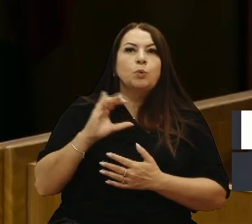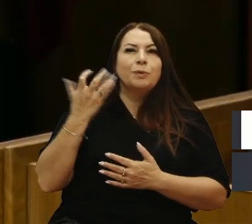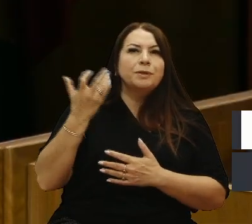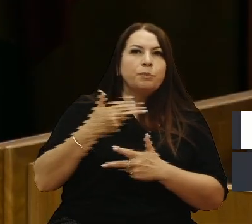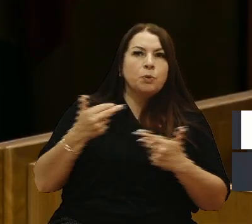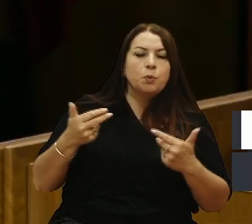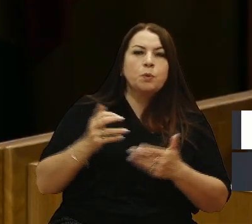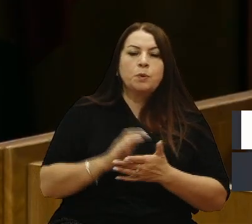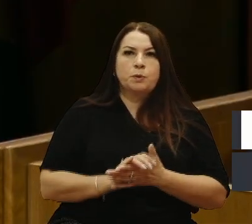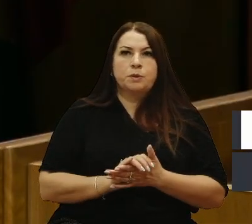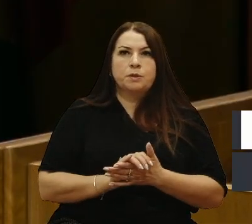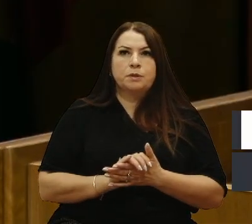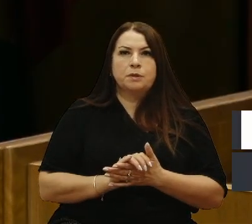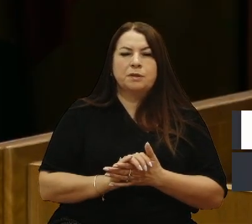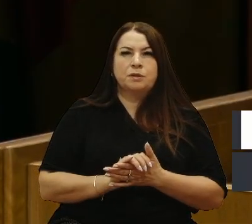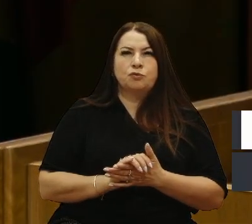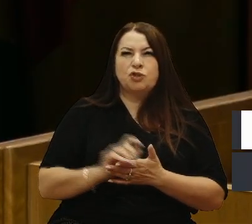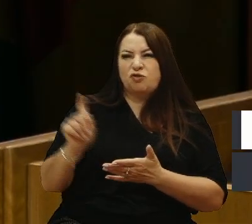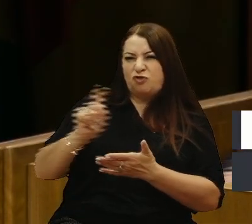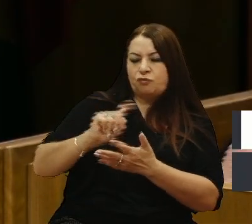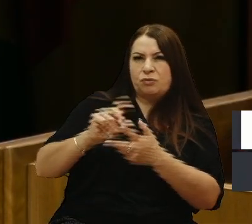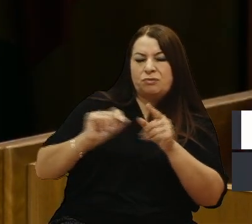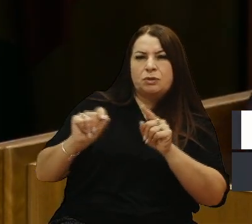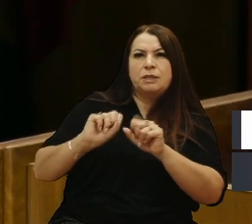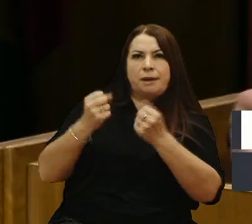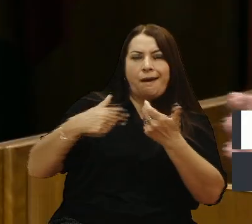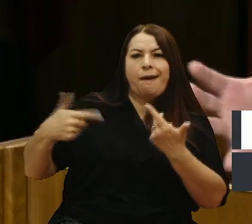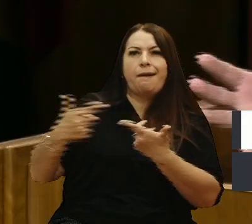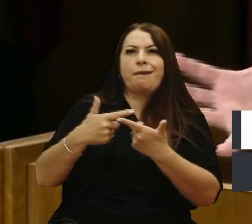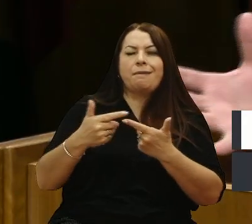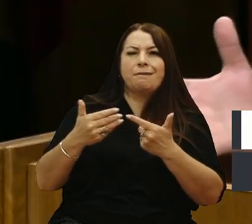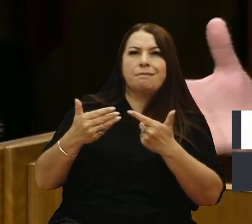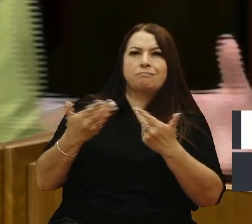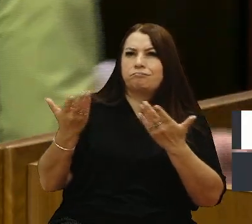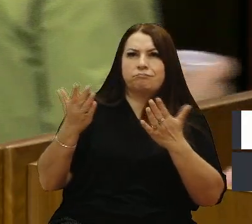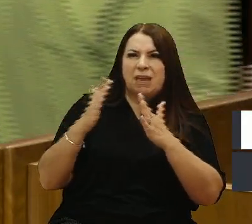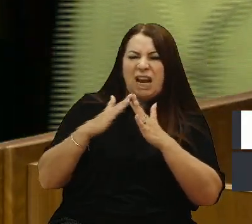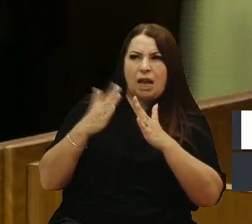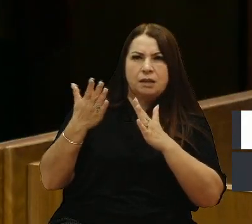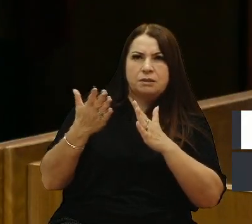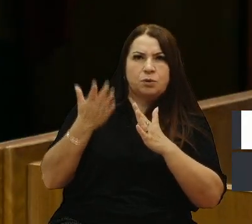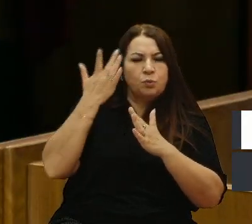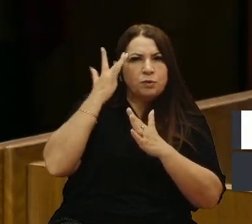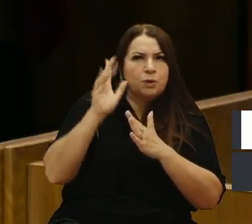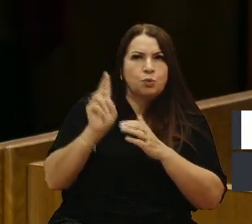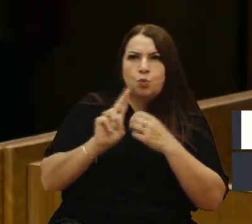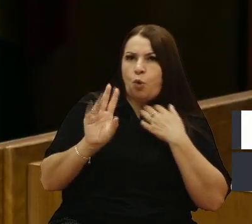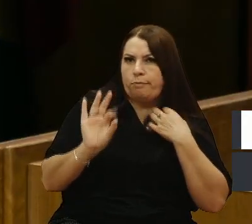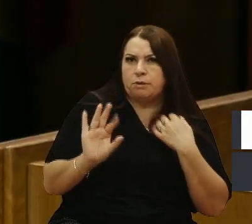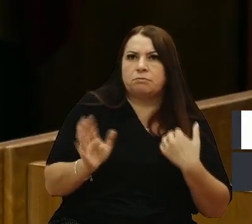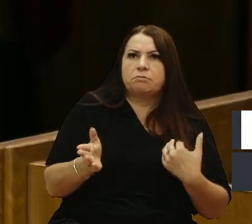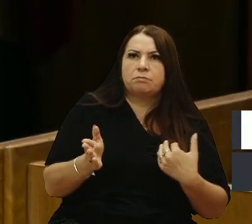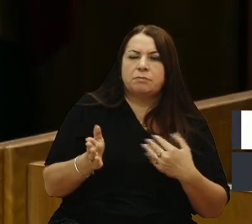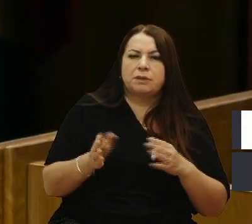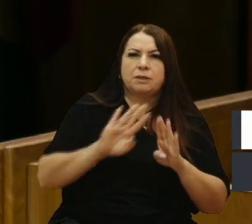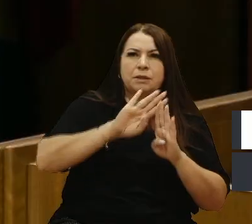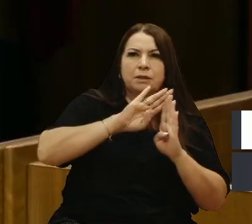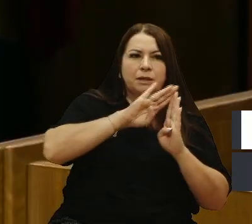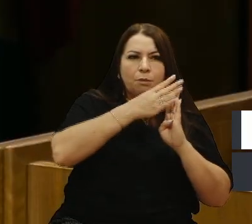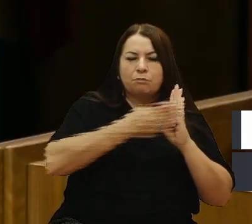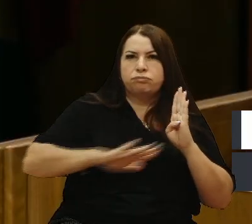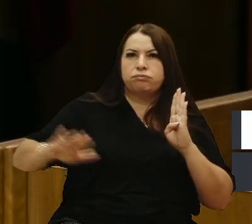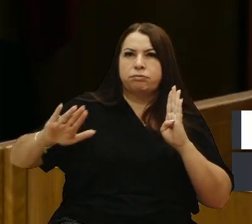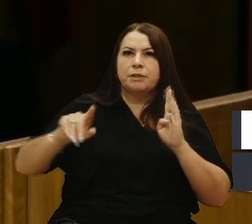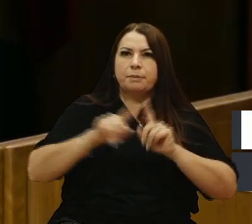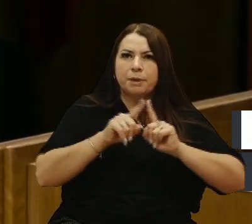ato de vandalismo lá na casa, eu não sei a expressão certa, o nome, num terreiro de Umbanda. Eu vim